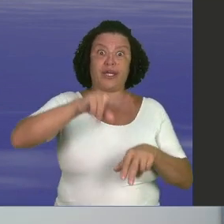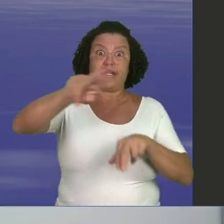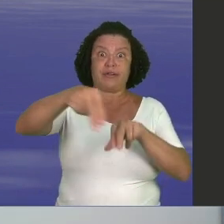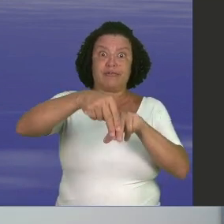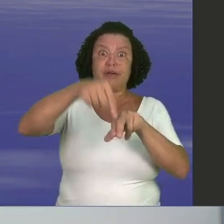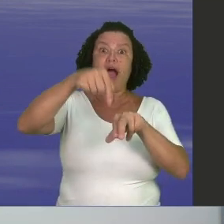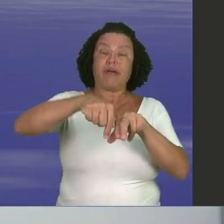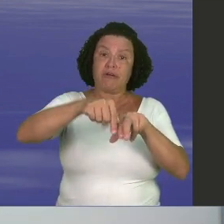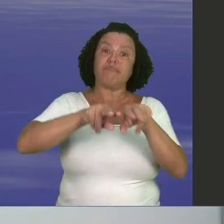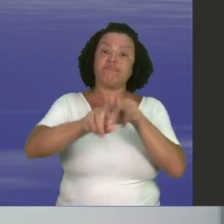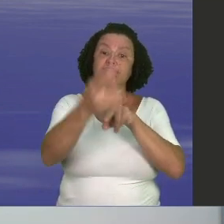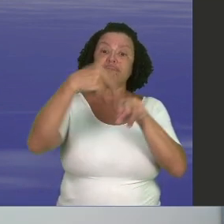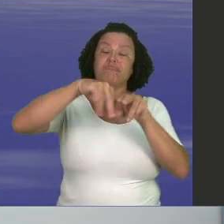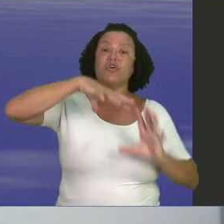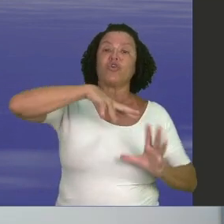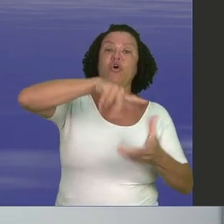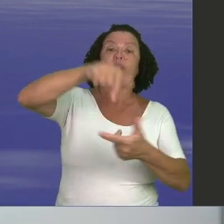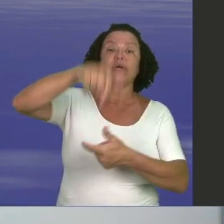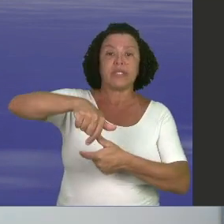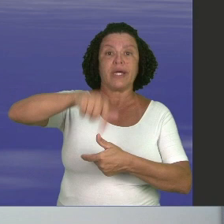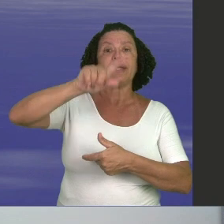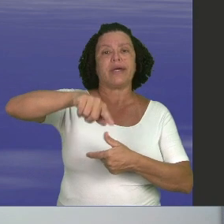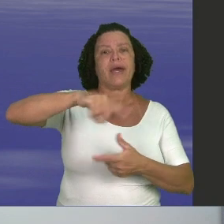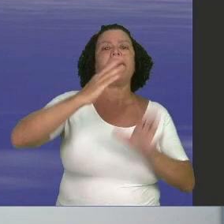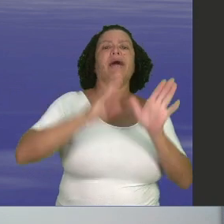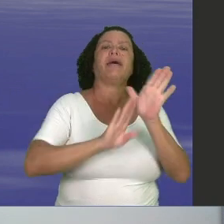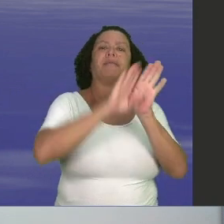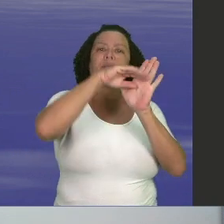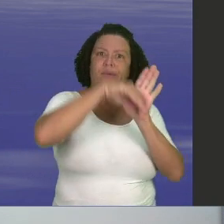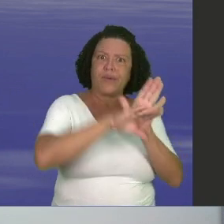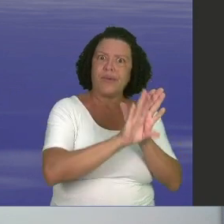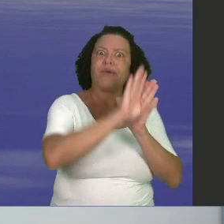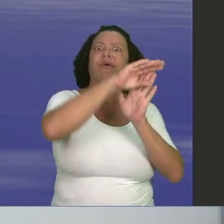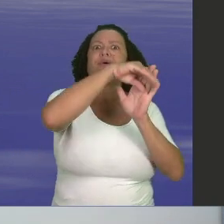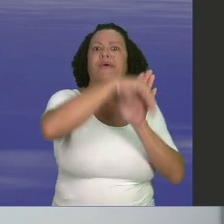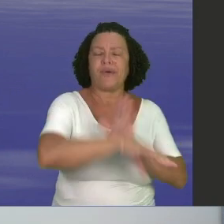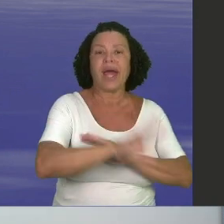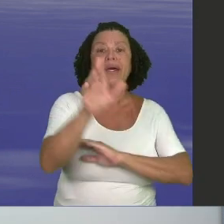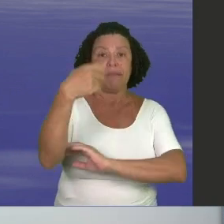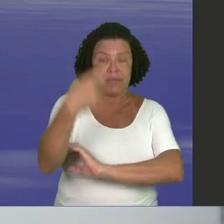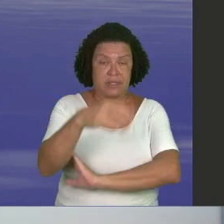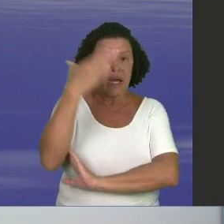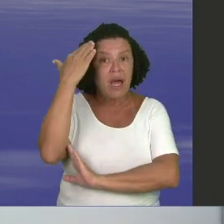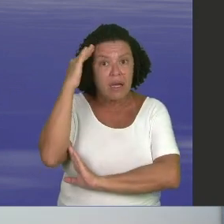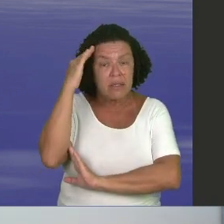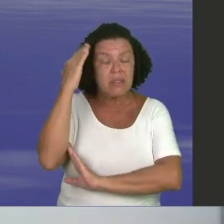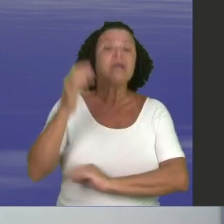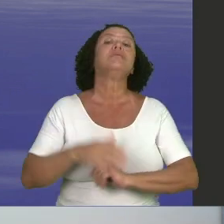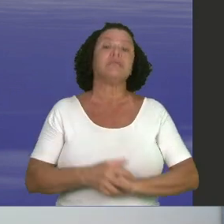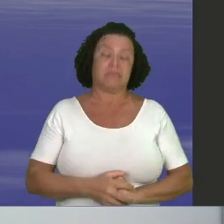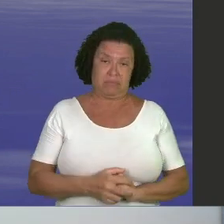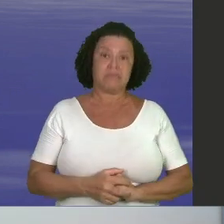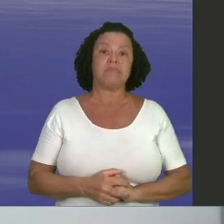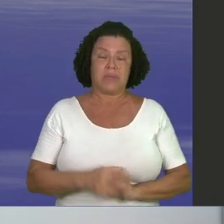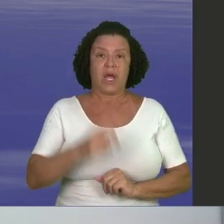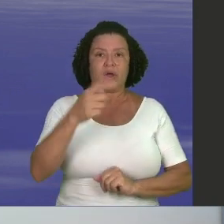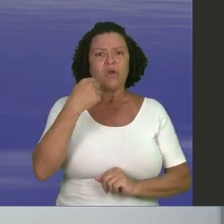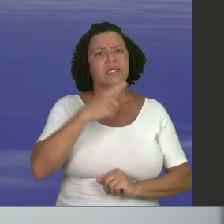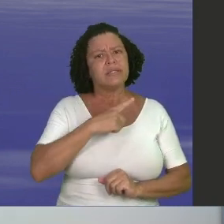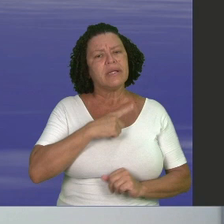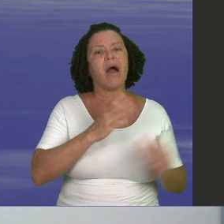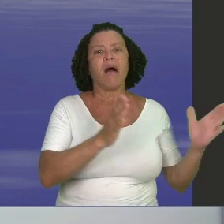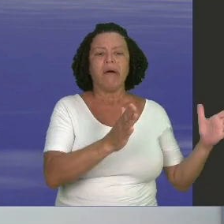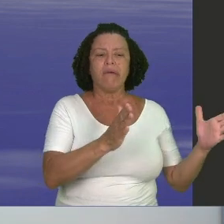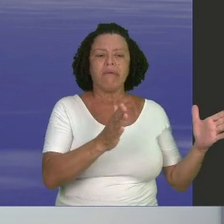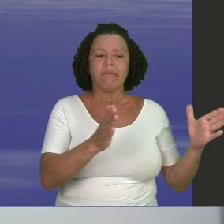como nesse orbe, mundo de provas e expiações. Então temos que entender que temos que passar